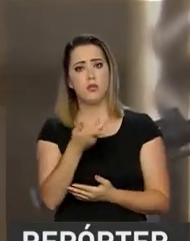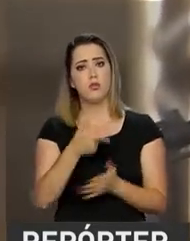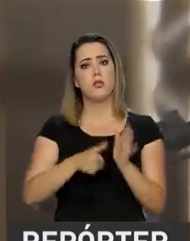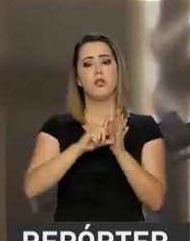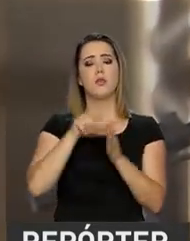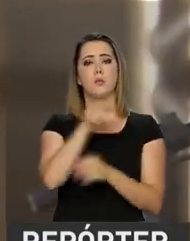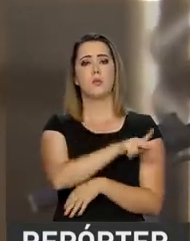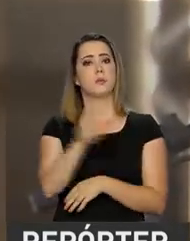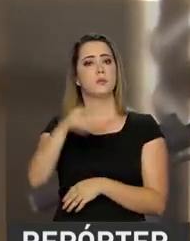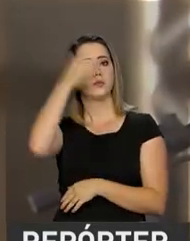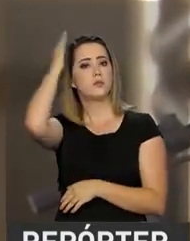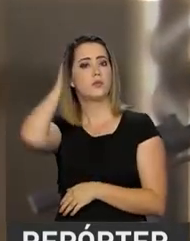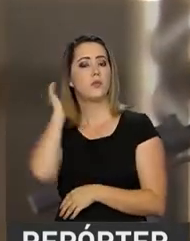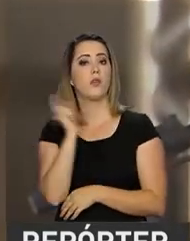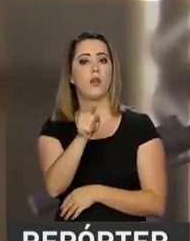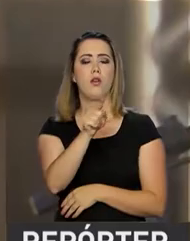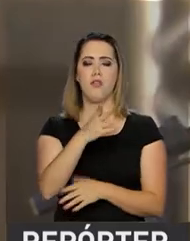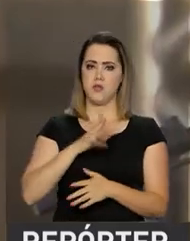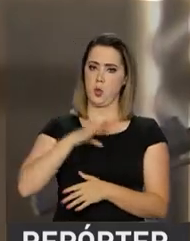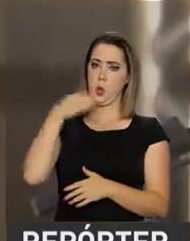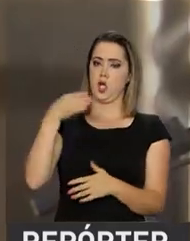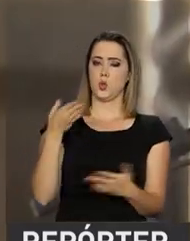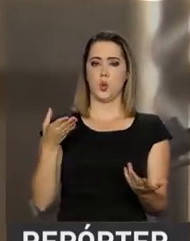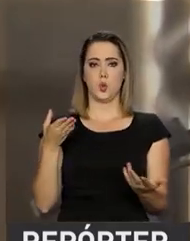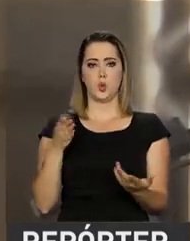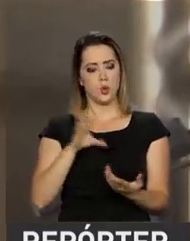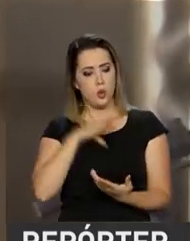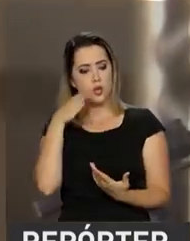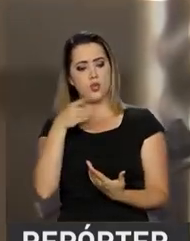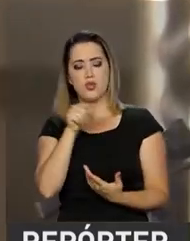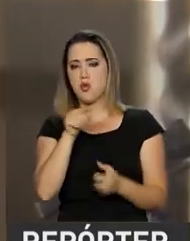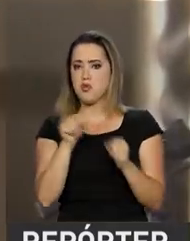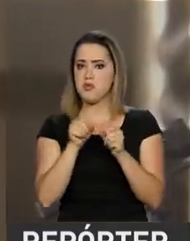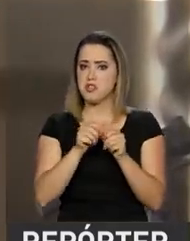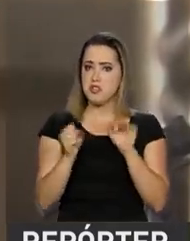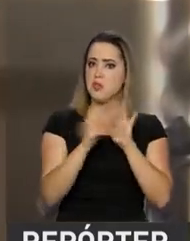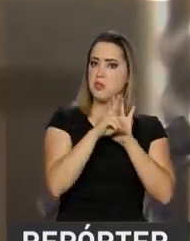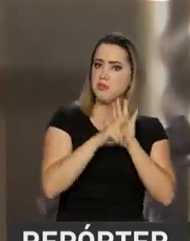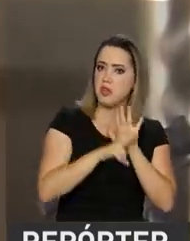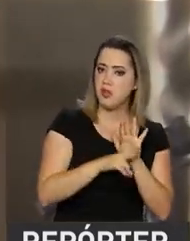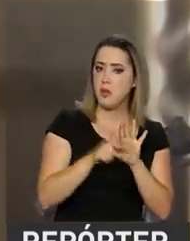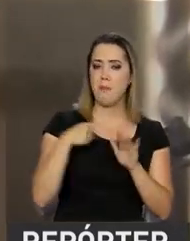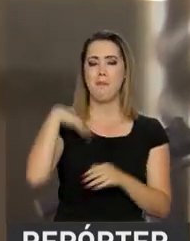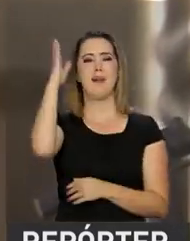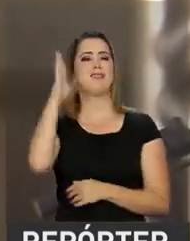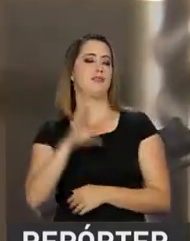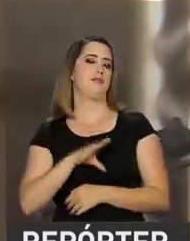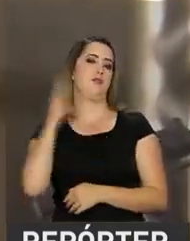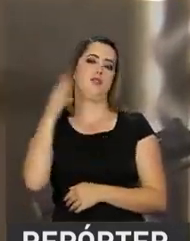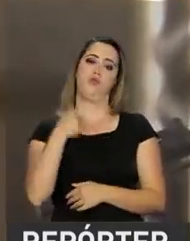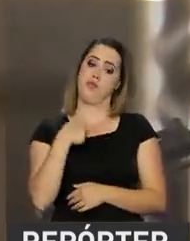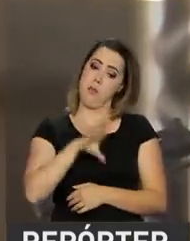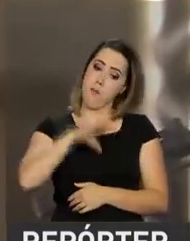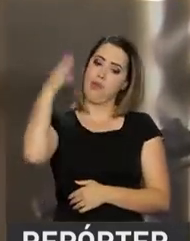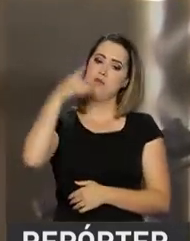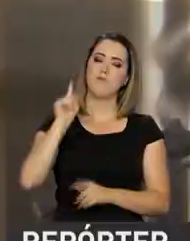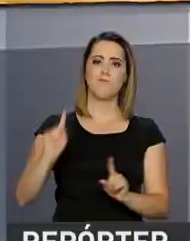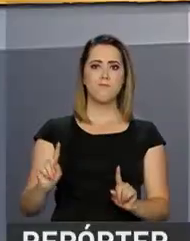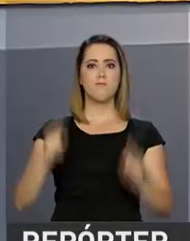telepresidente você está sendo corajoso fazendo as reformas na estrutura sendo mais rigoroso estou sendo